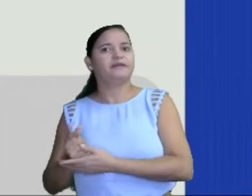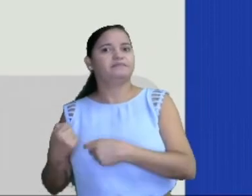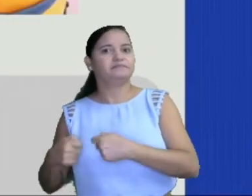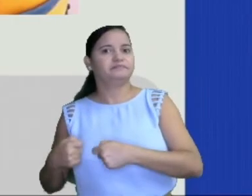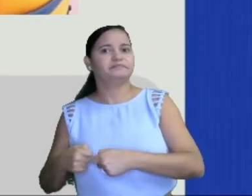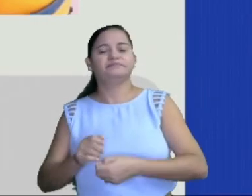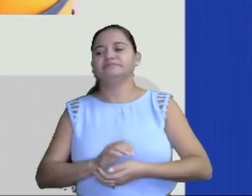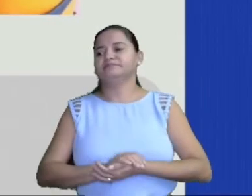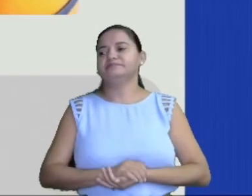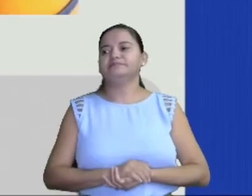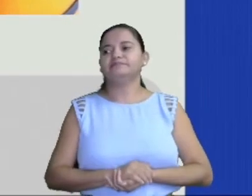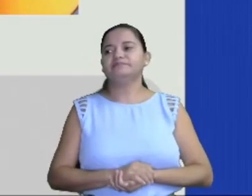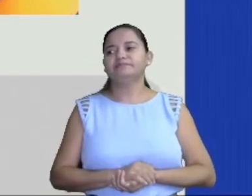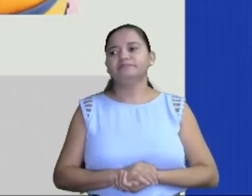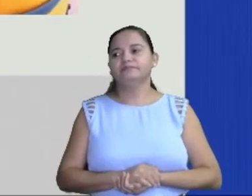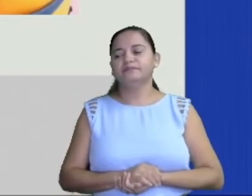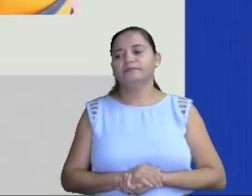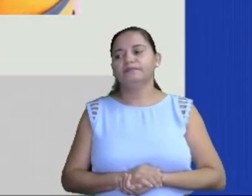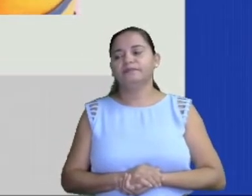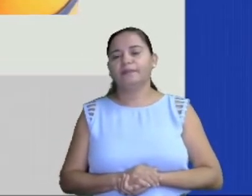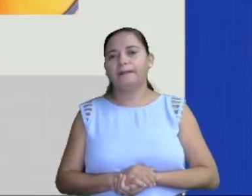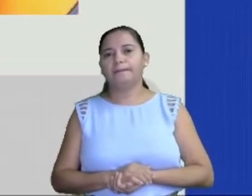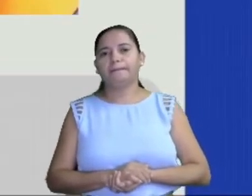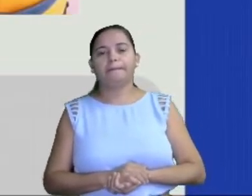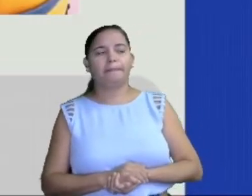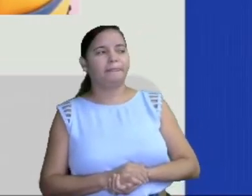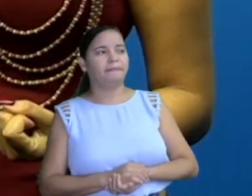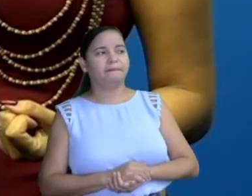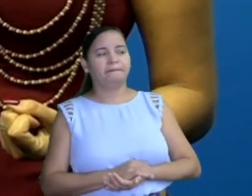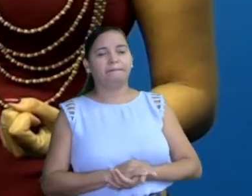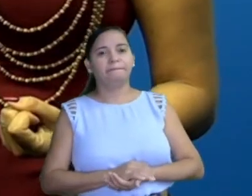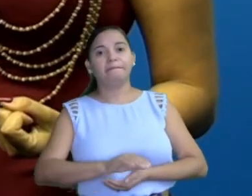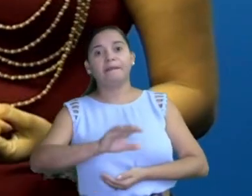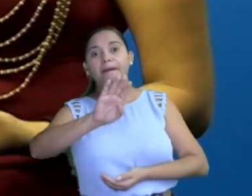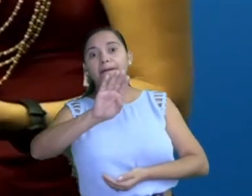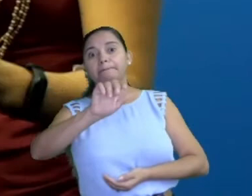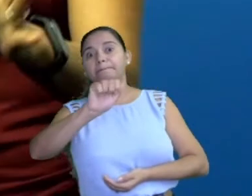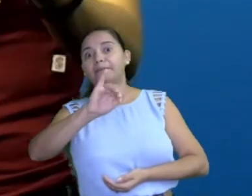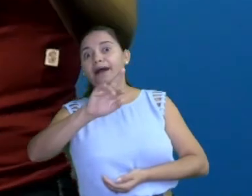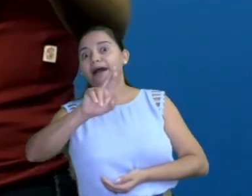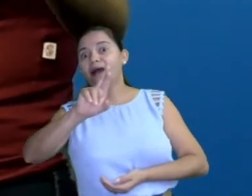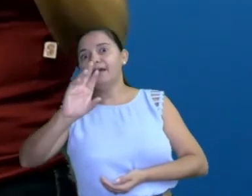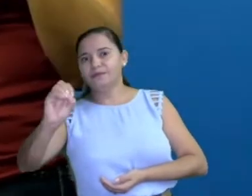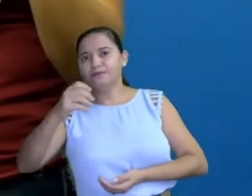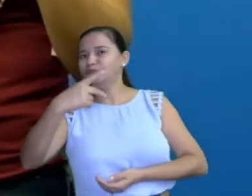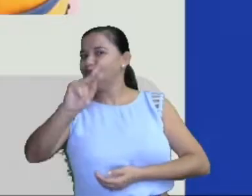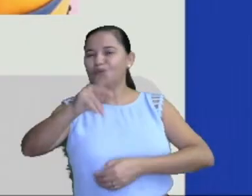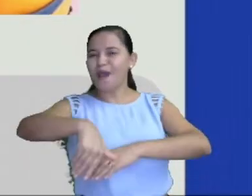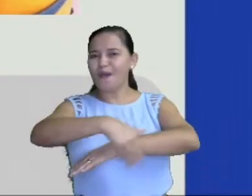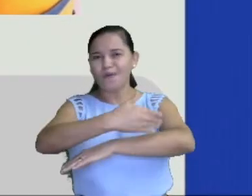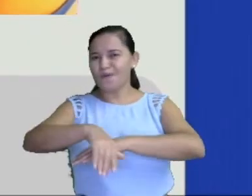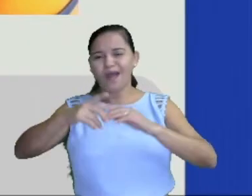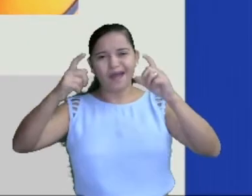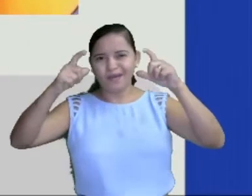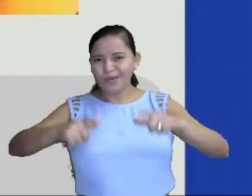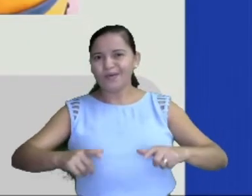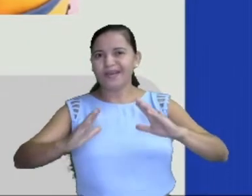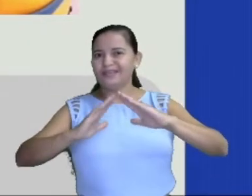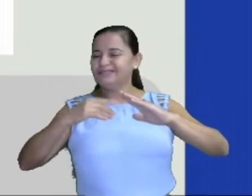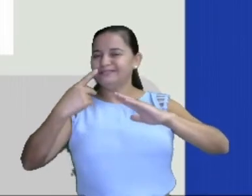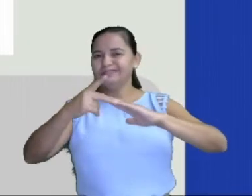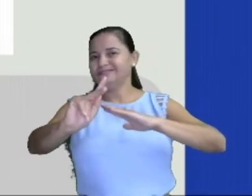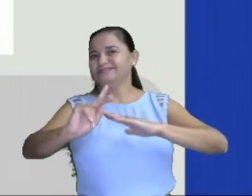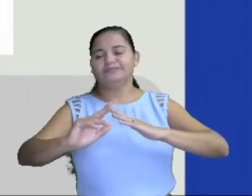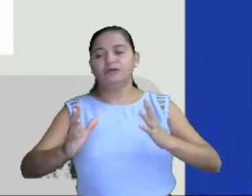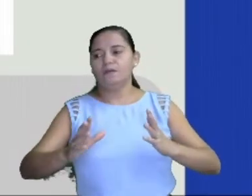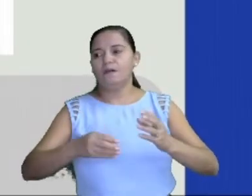privados. E aí, como é o seu bairro? E como é o seu bairro que você vive? Tem espaços